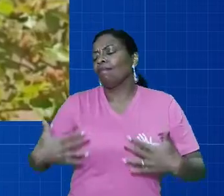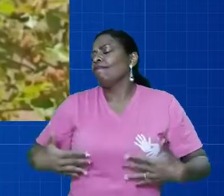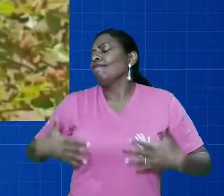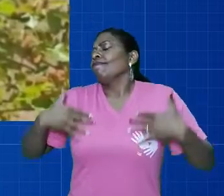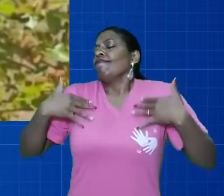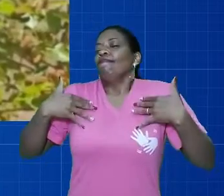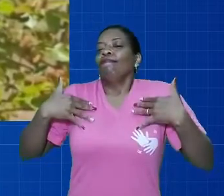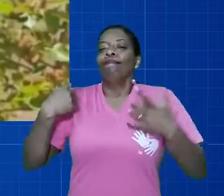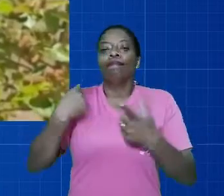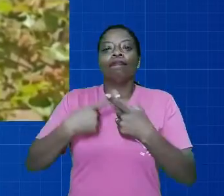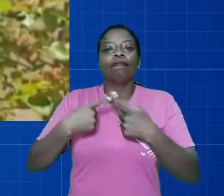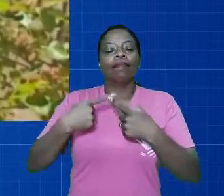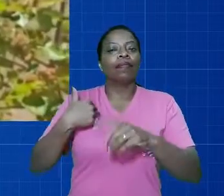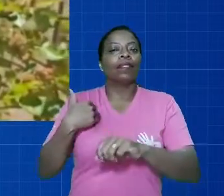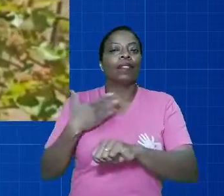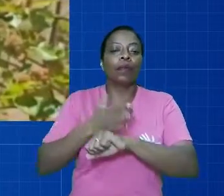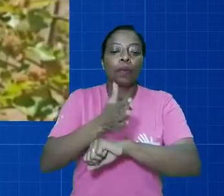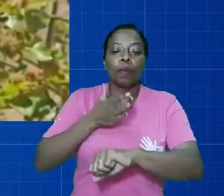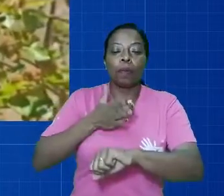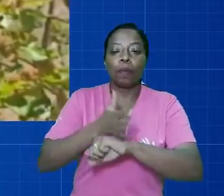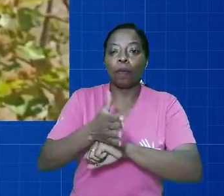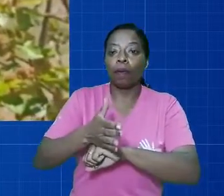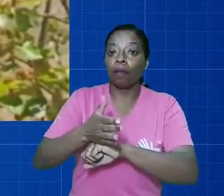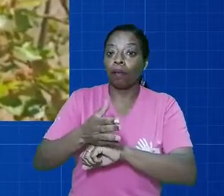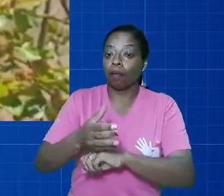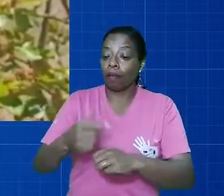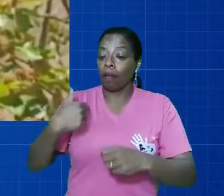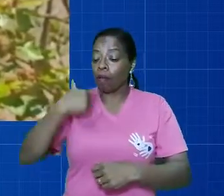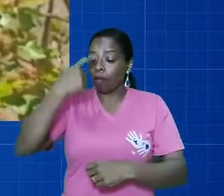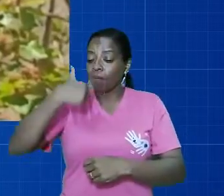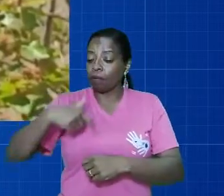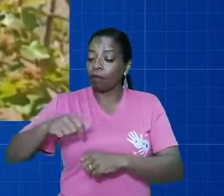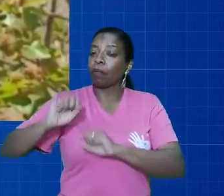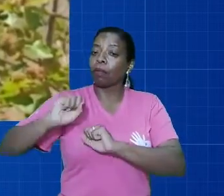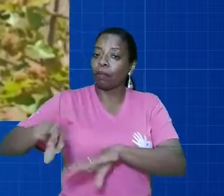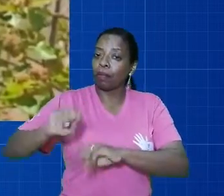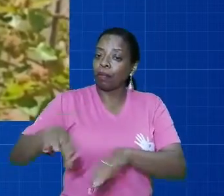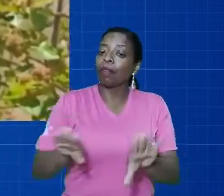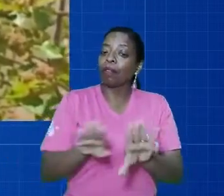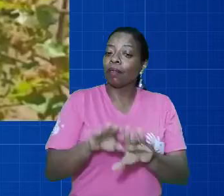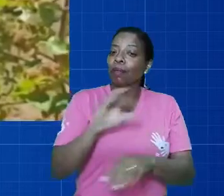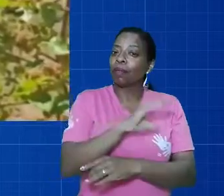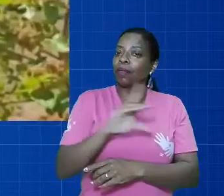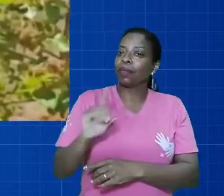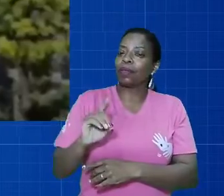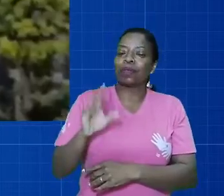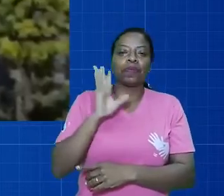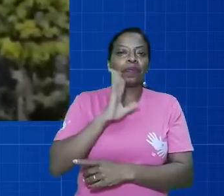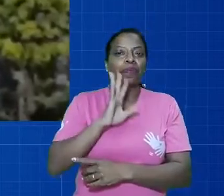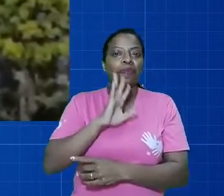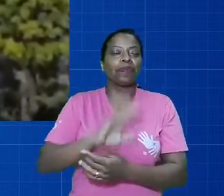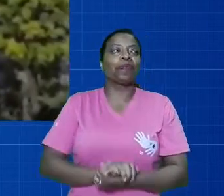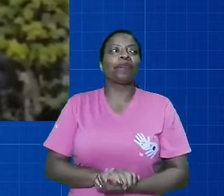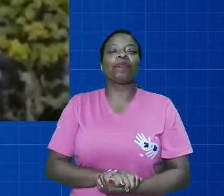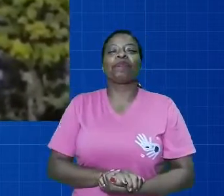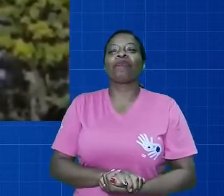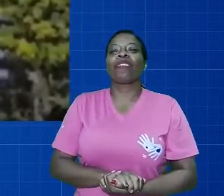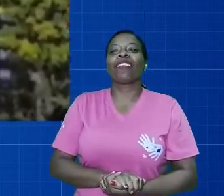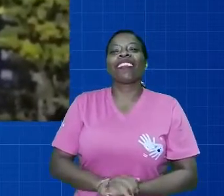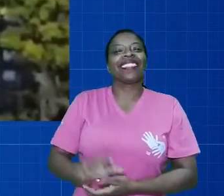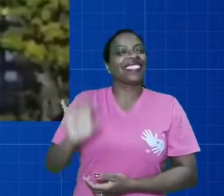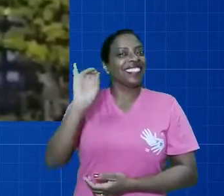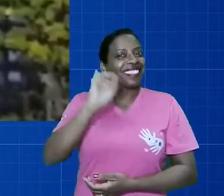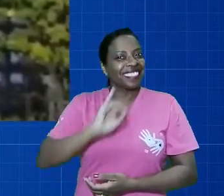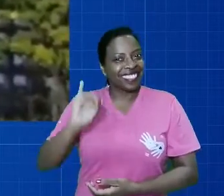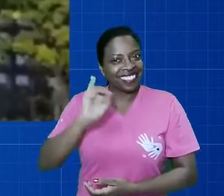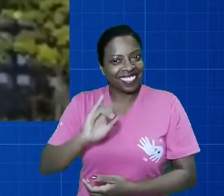de ter participado disso, tanto quanto professora, quanto coordenação. Muito legal! Olá a todos,